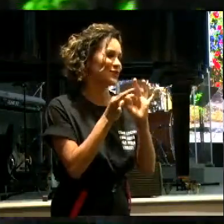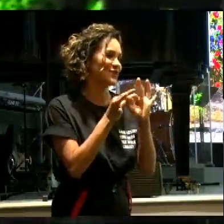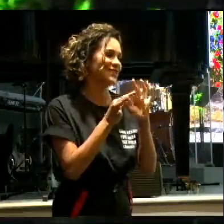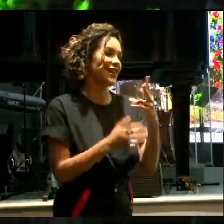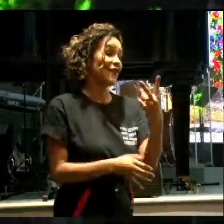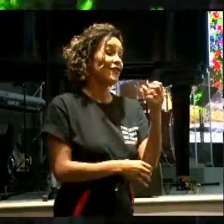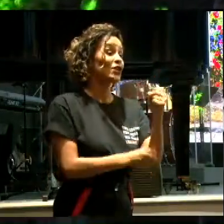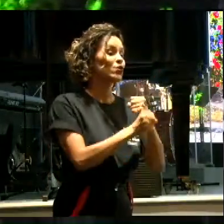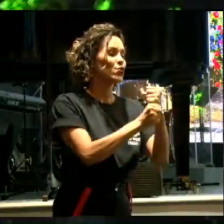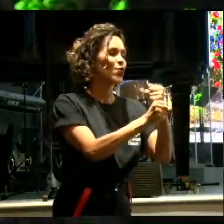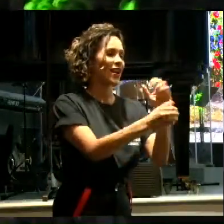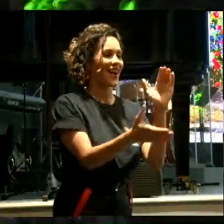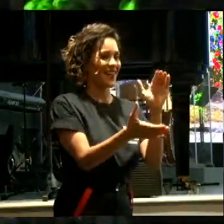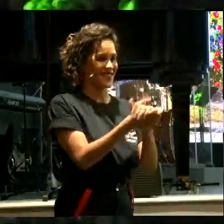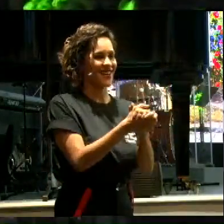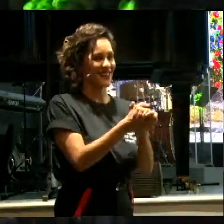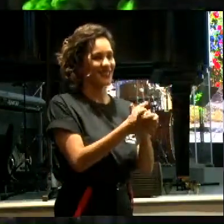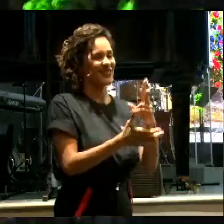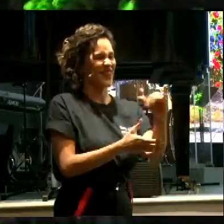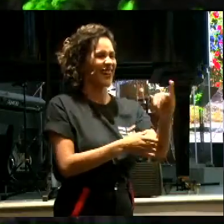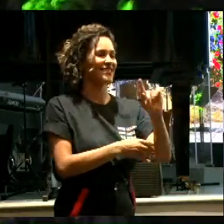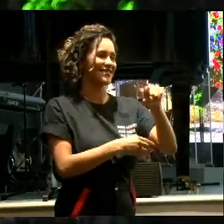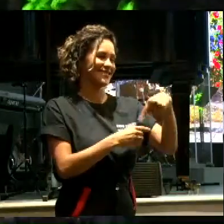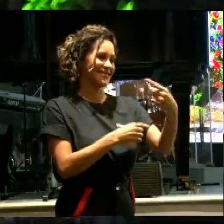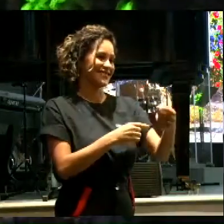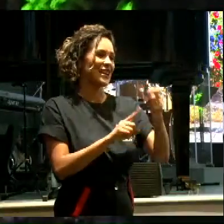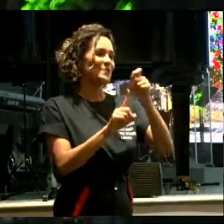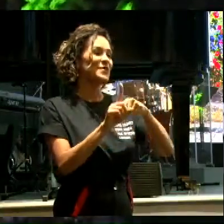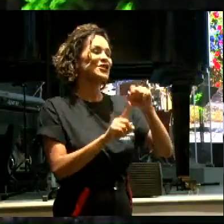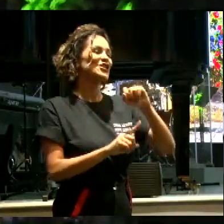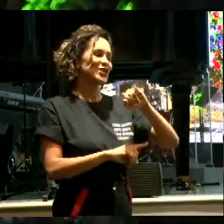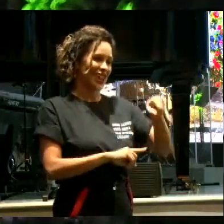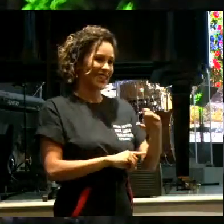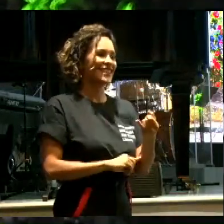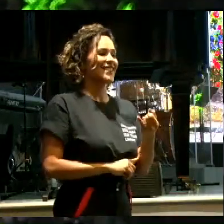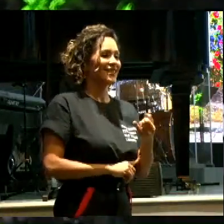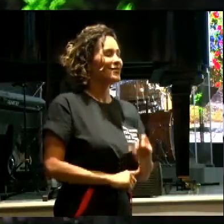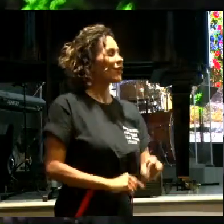em janeiro, para honra e glória do nome do Senhor.